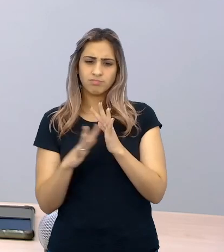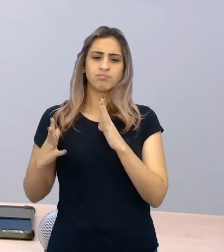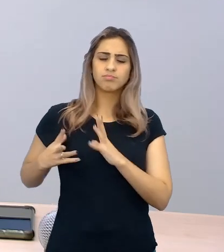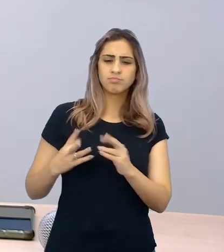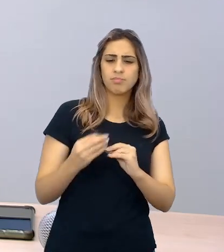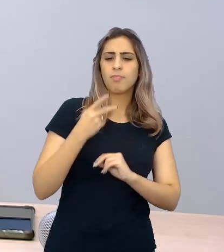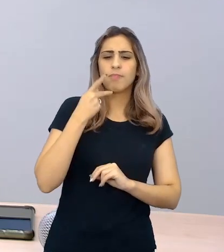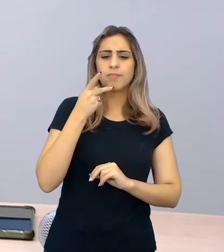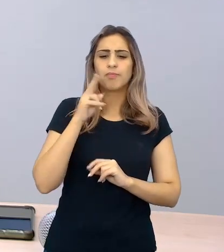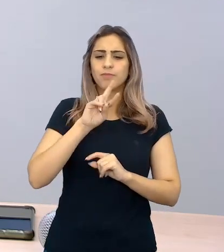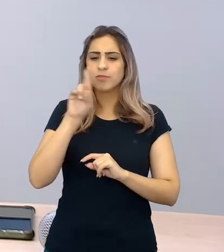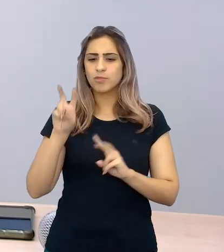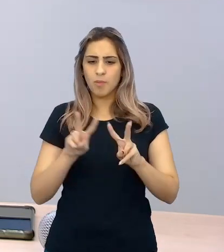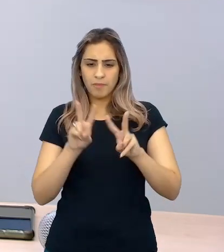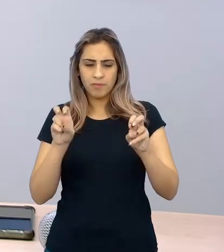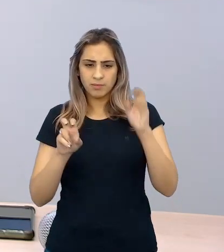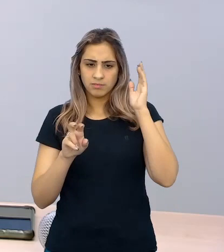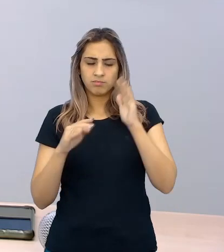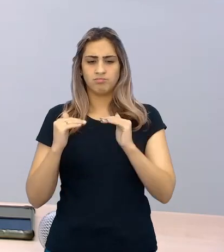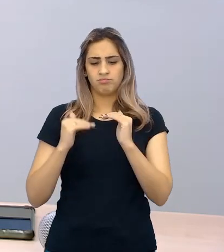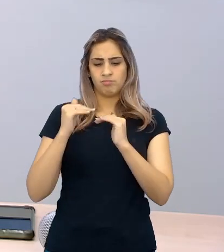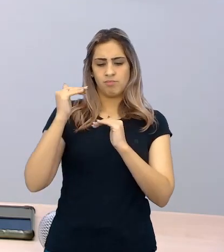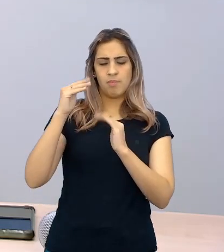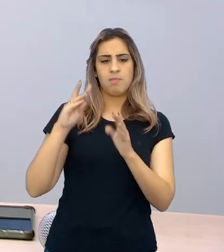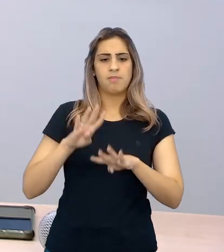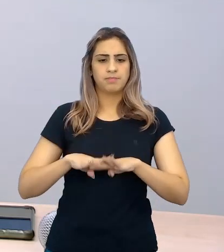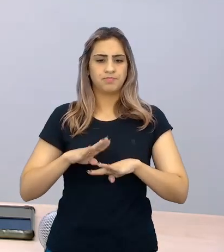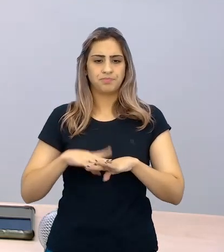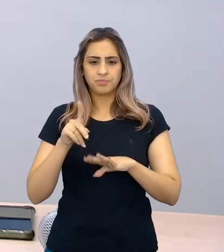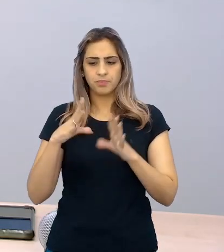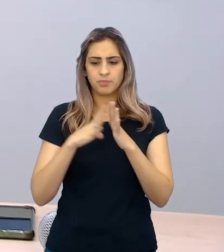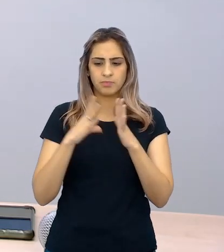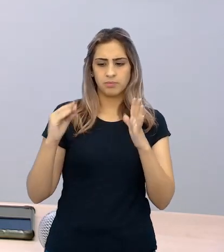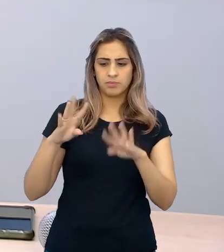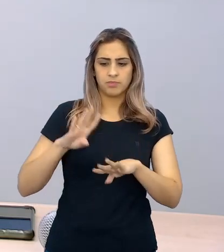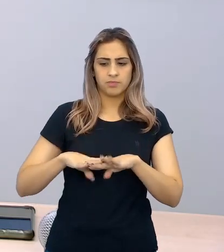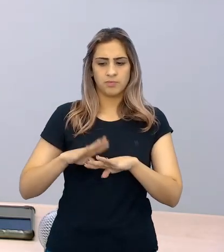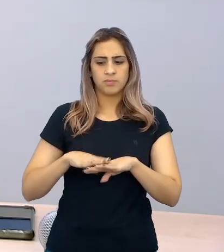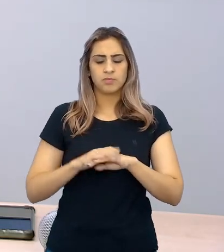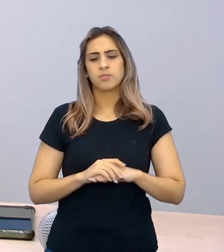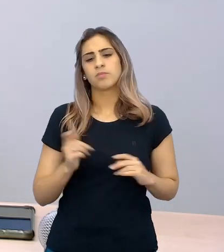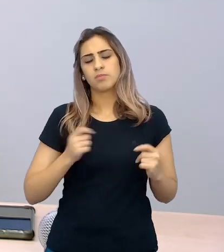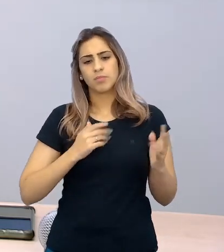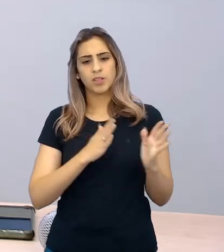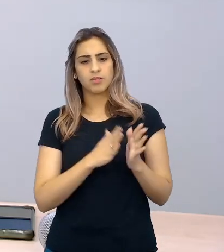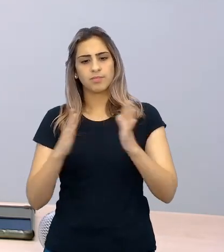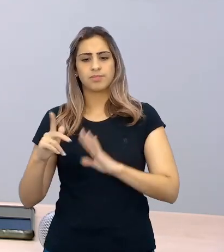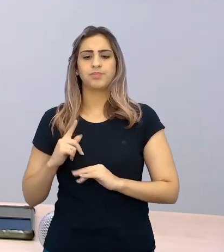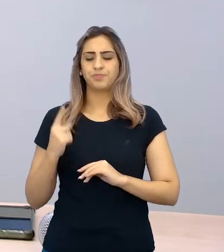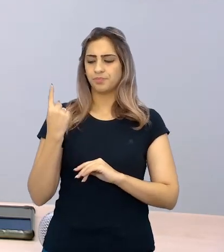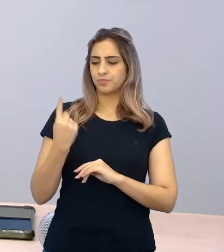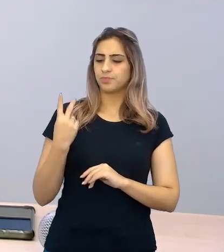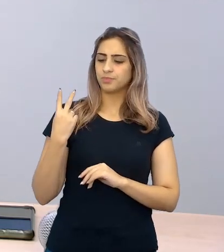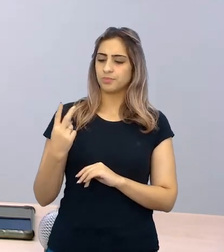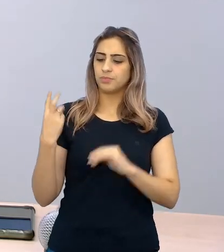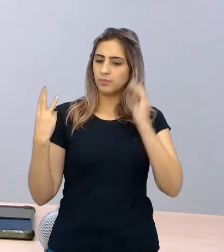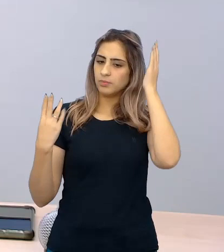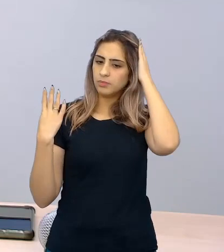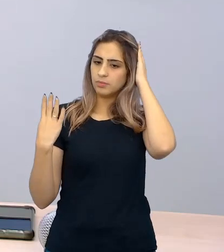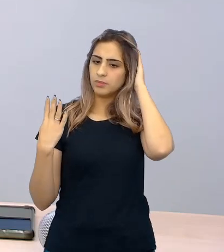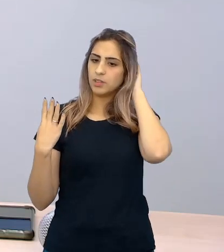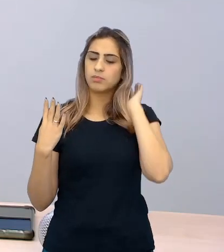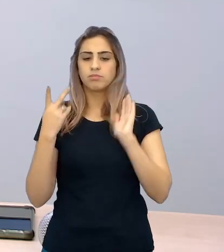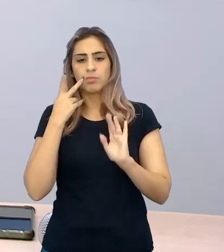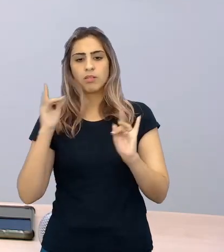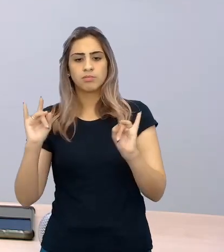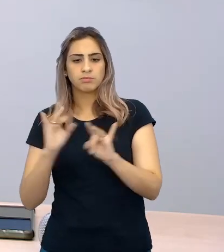falar sobre regressão linear simples. É uma modelagem matemática. E tá parte 1 porque vai ter parte 1, 2, 3 e 4